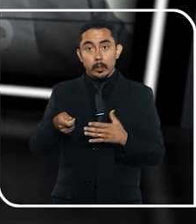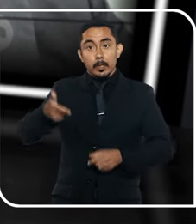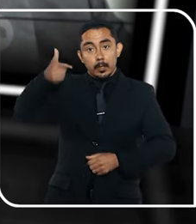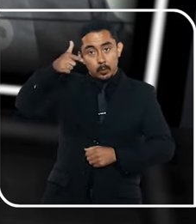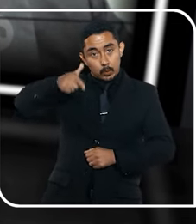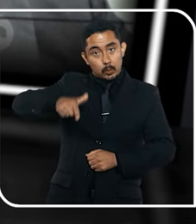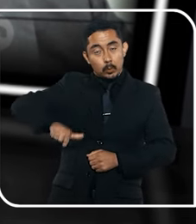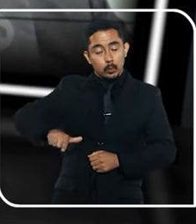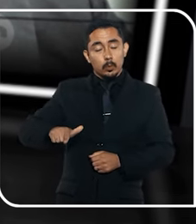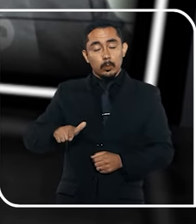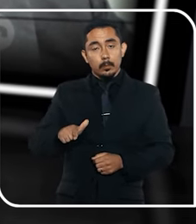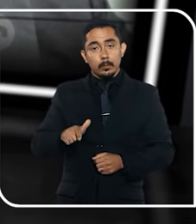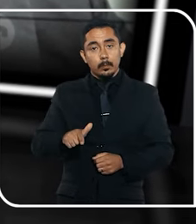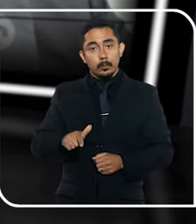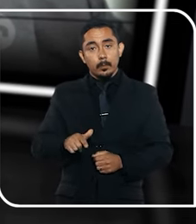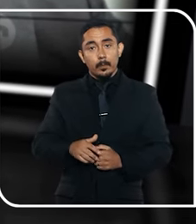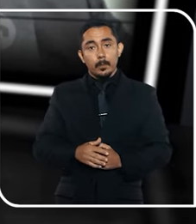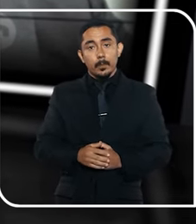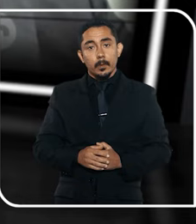foi repetido